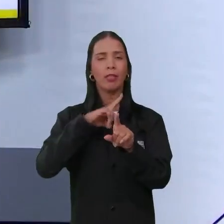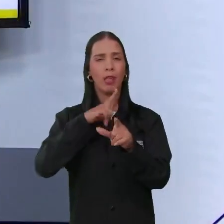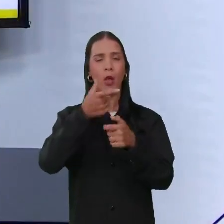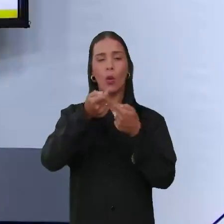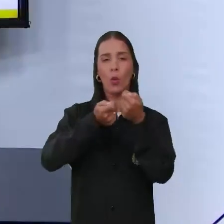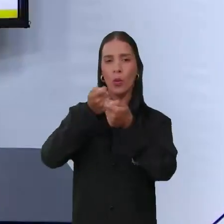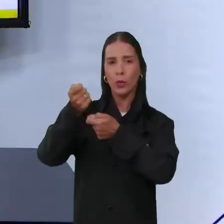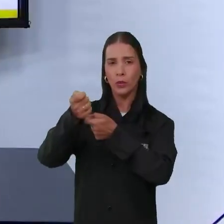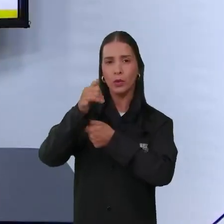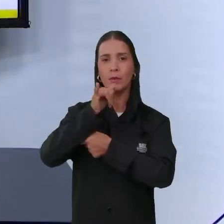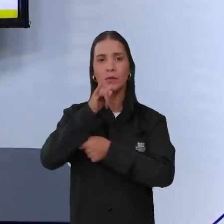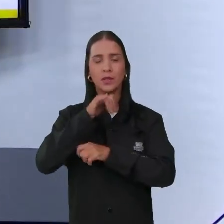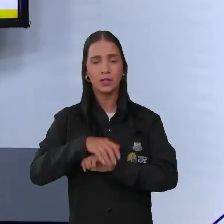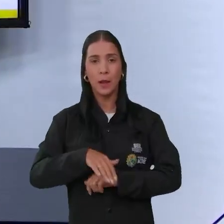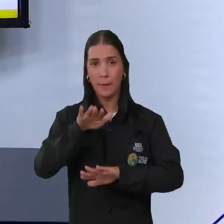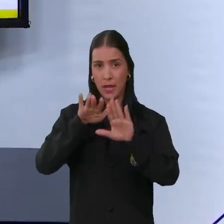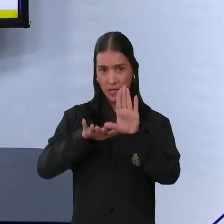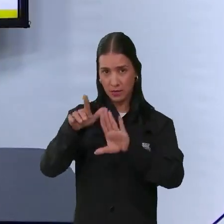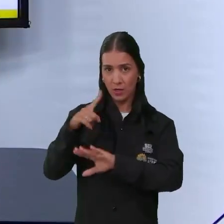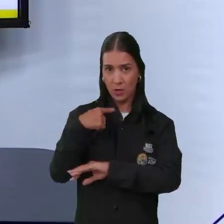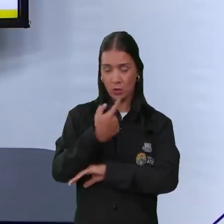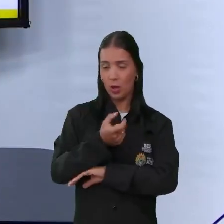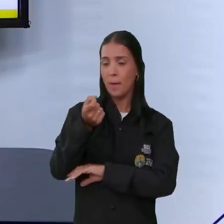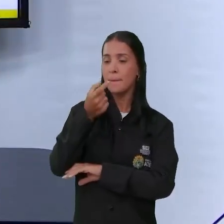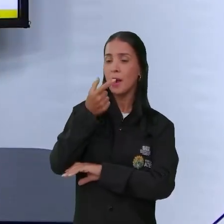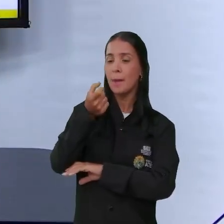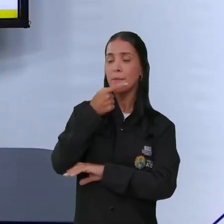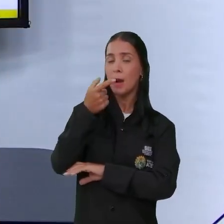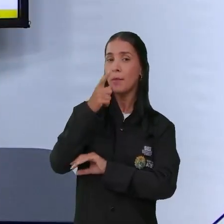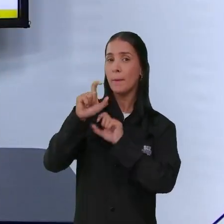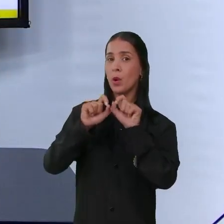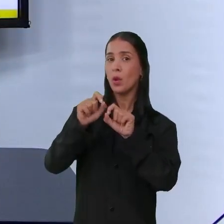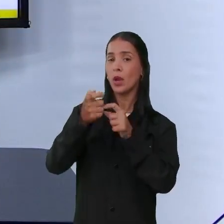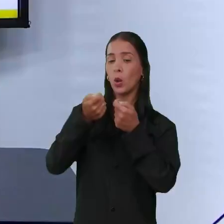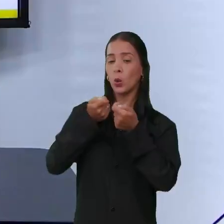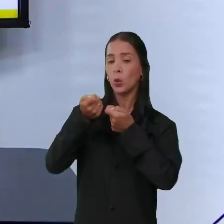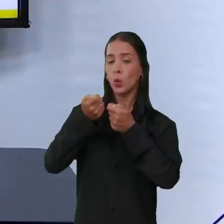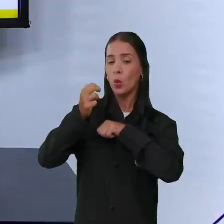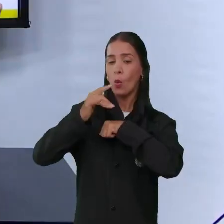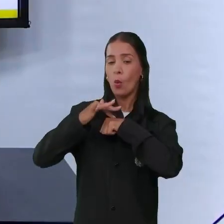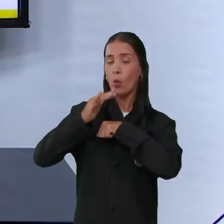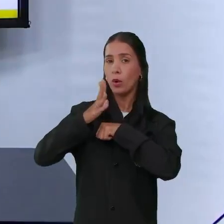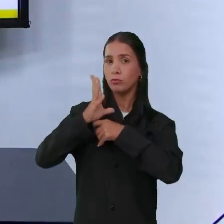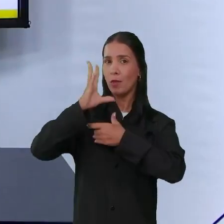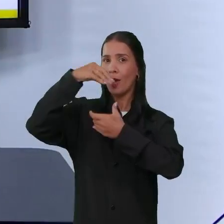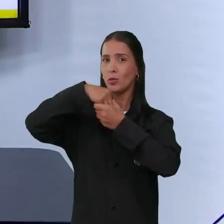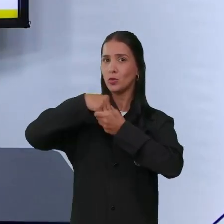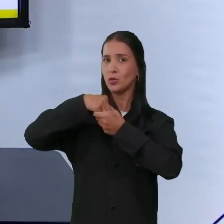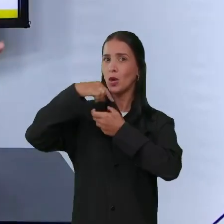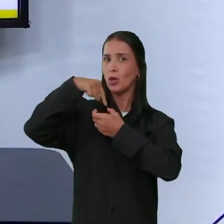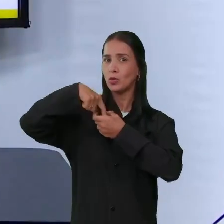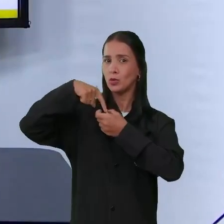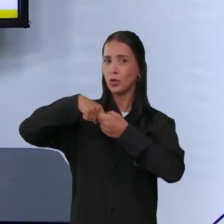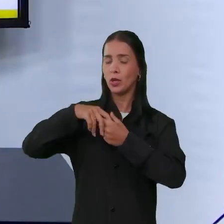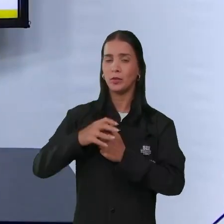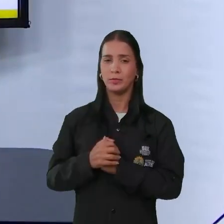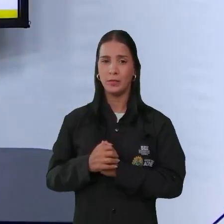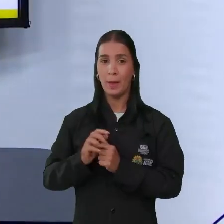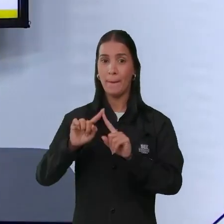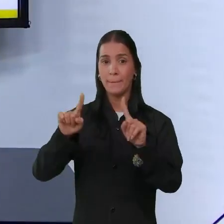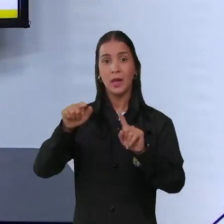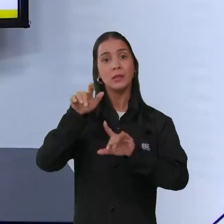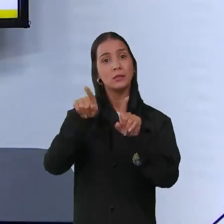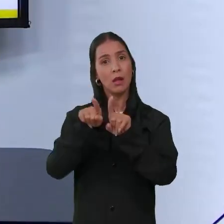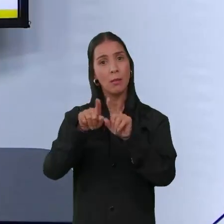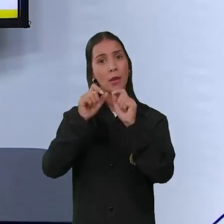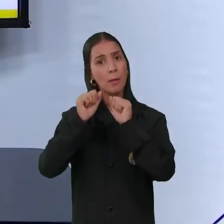gente toma uma medicação para controlar uma doença que já está presente. Mas nós podemos, por exemplo, tomar uma vacina